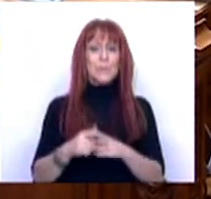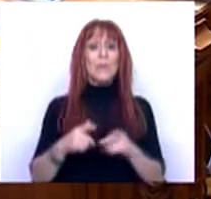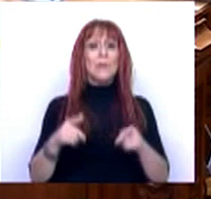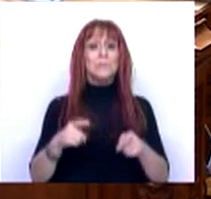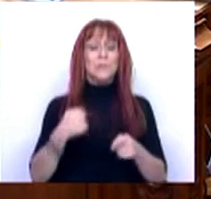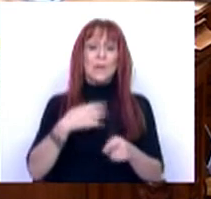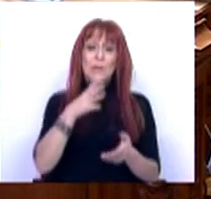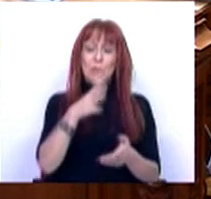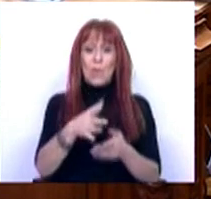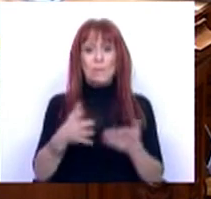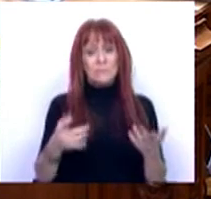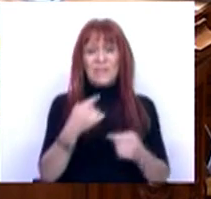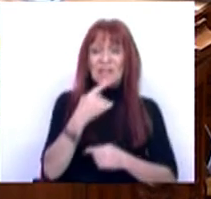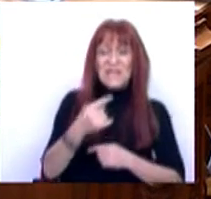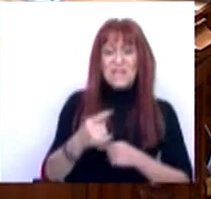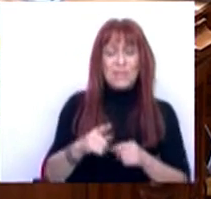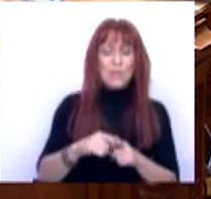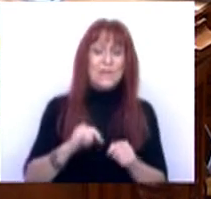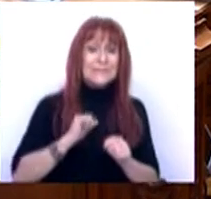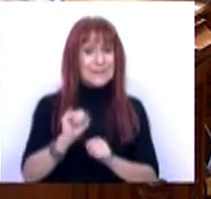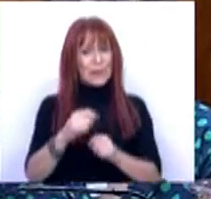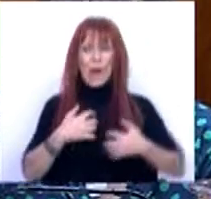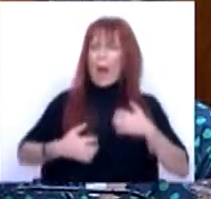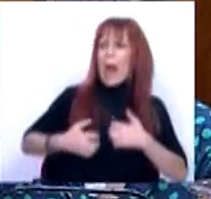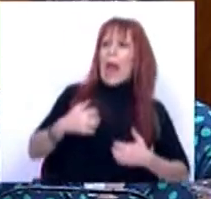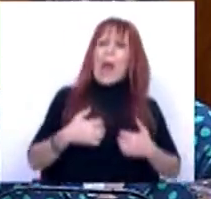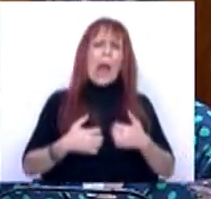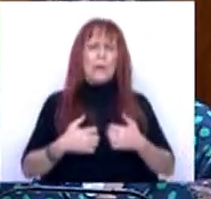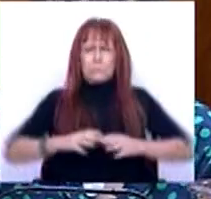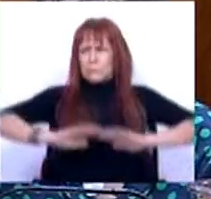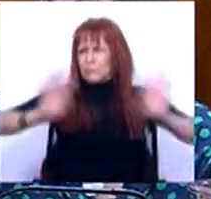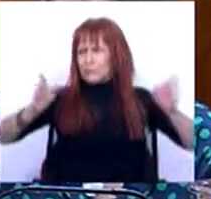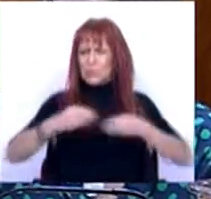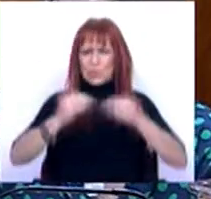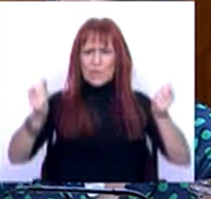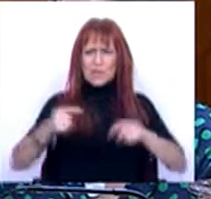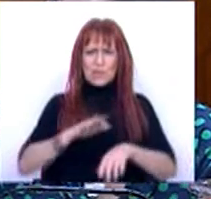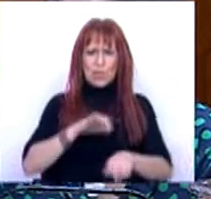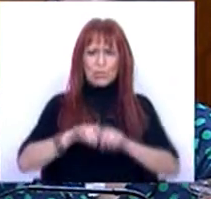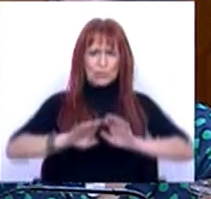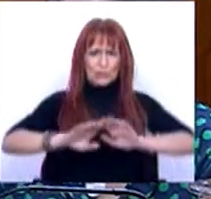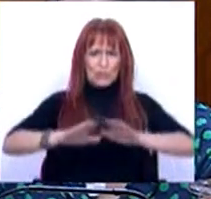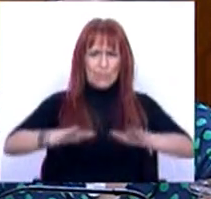Portanto, queria-lhe só dar nota de que a sua inquietação já está resolvida, Sr. Deputado.